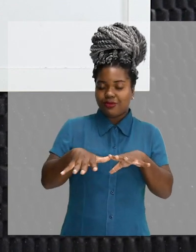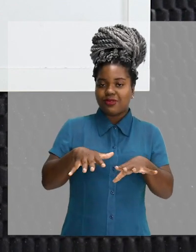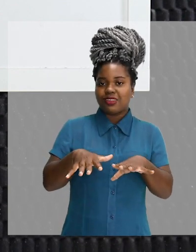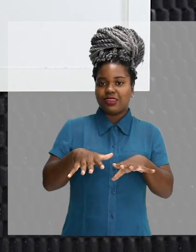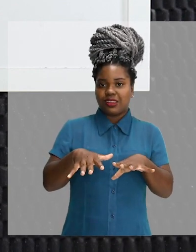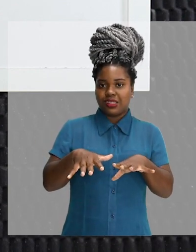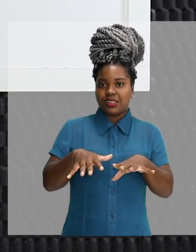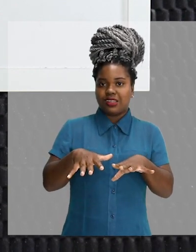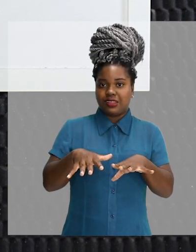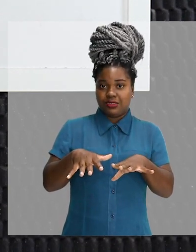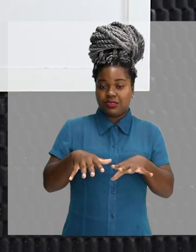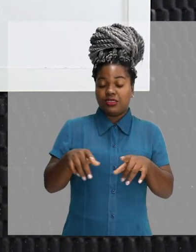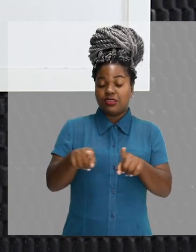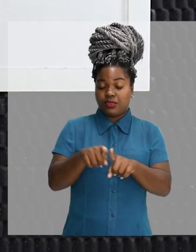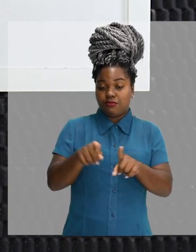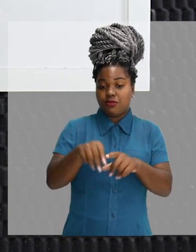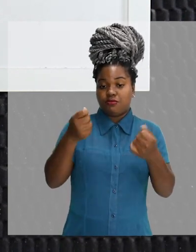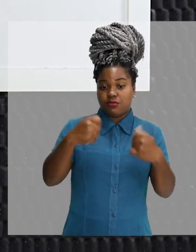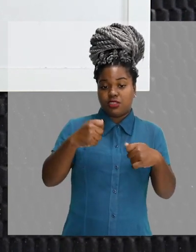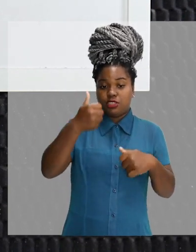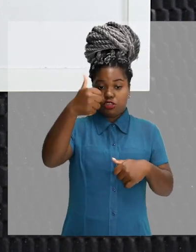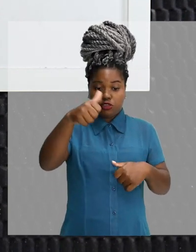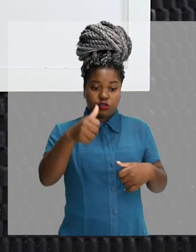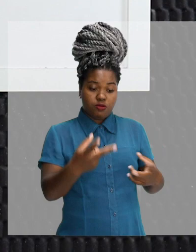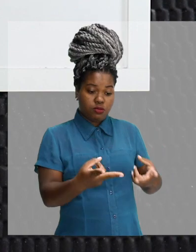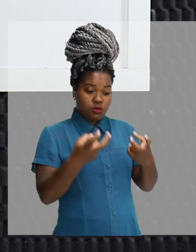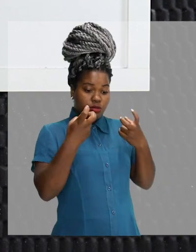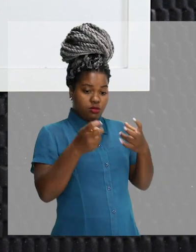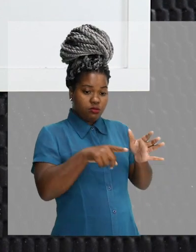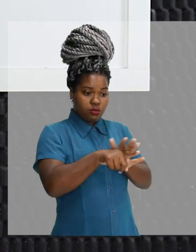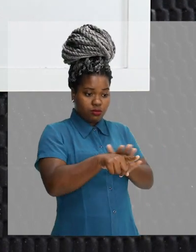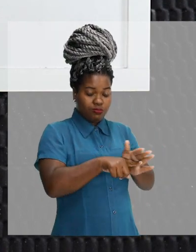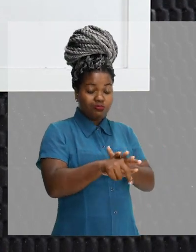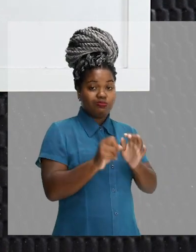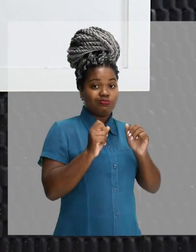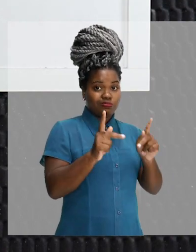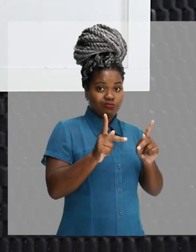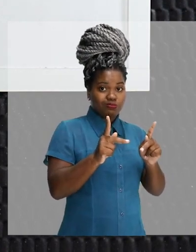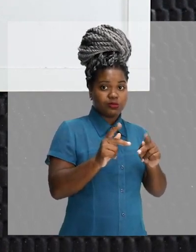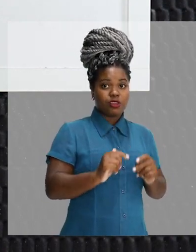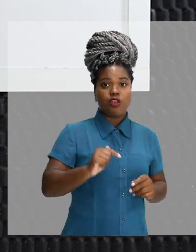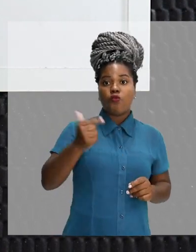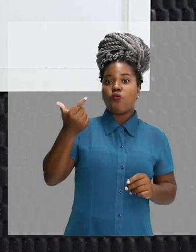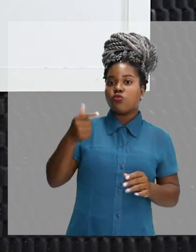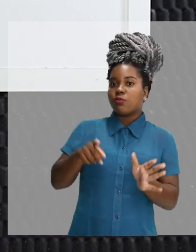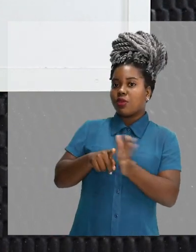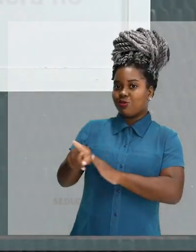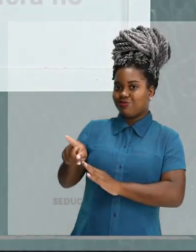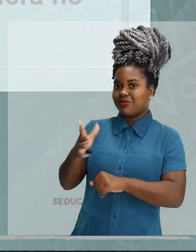também tem que ser analisada. Então, tem que prestar bastante atenção nisso. Já a questão 2 diz o seguinte.